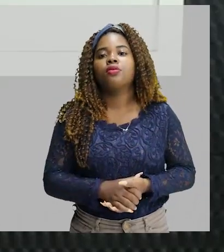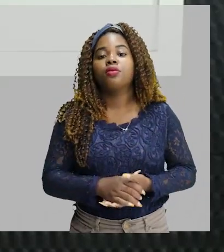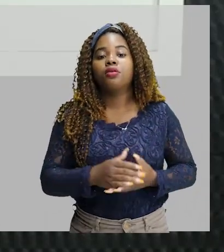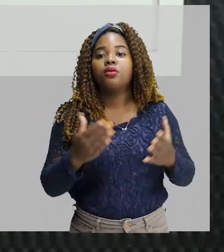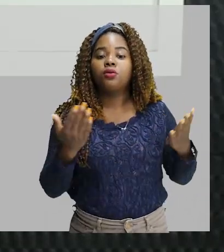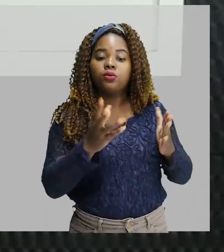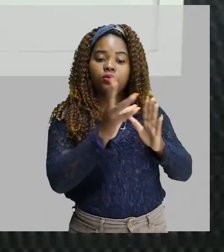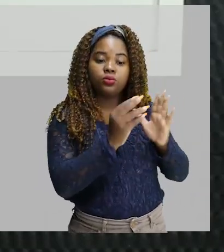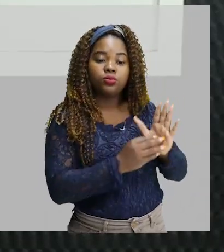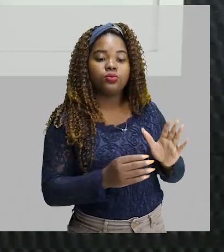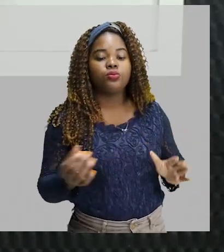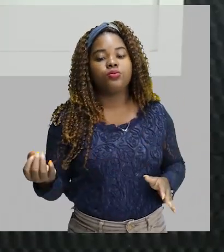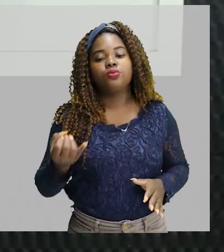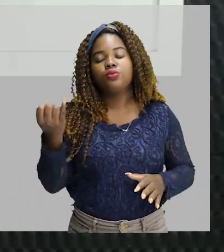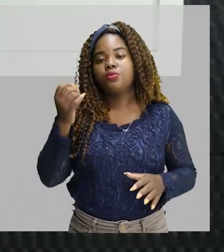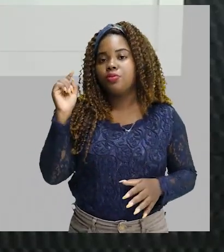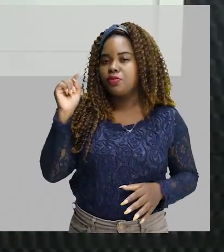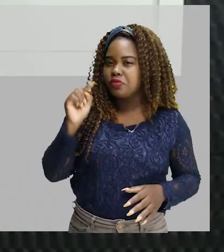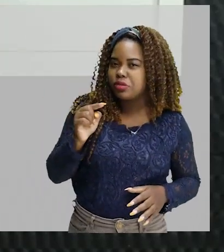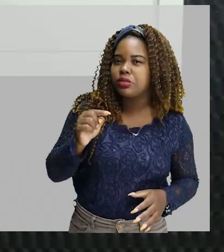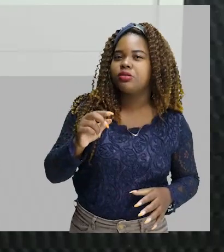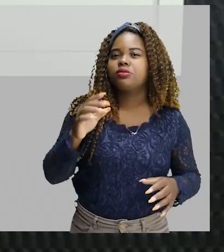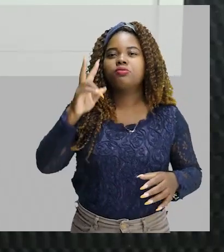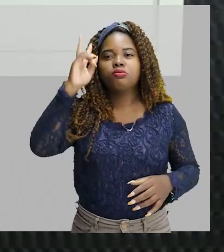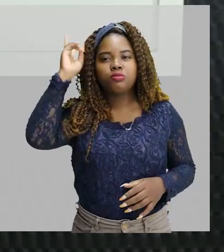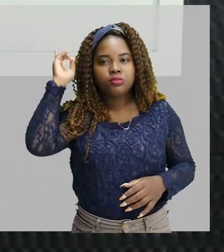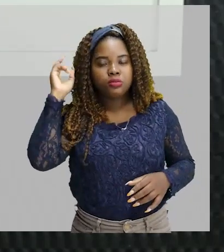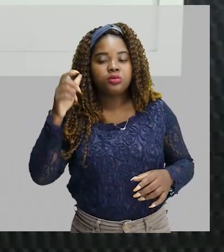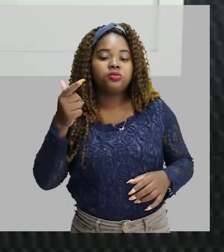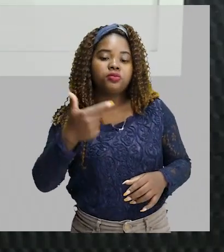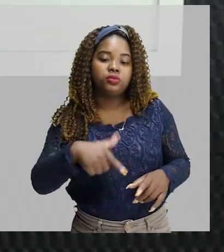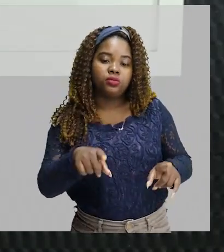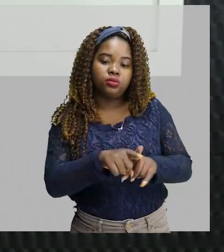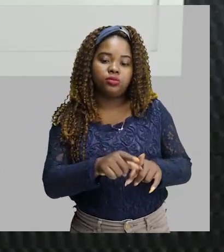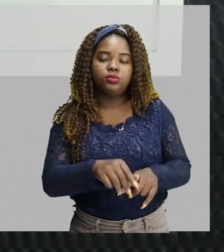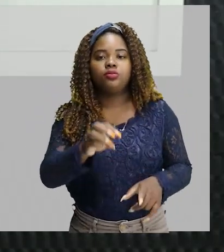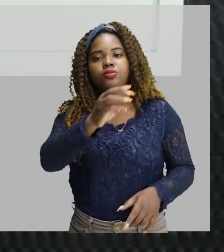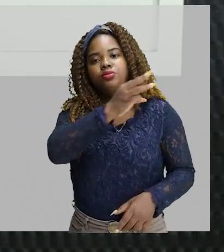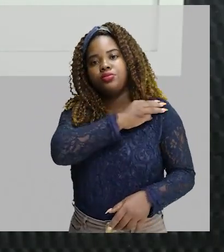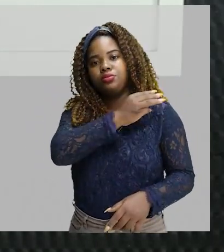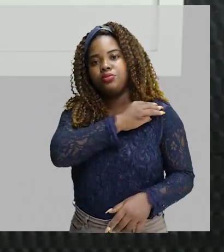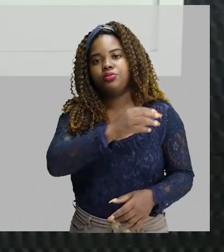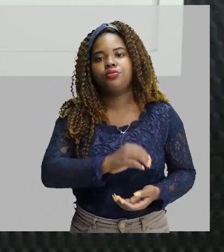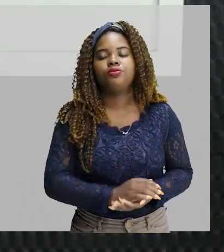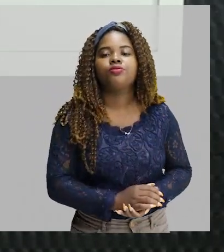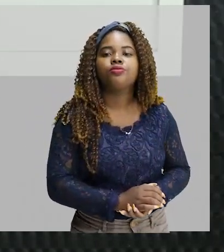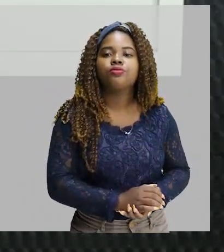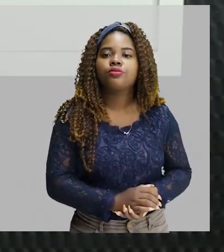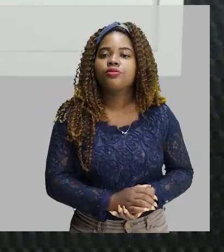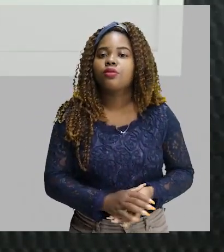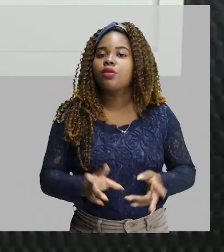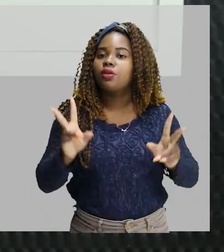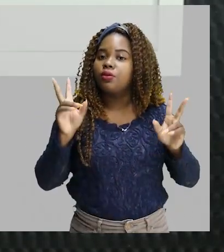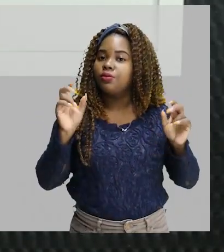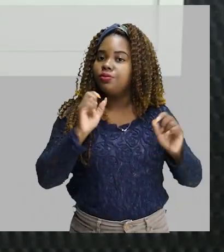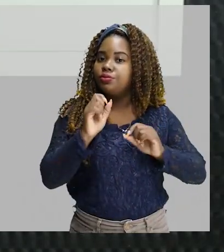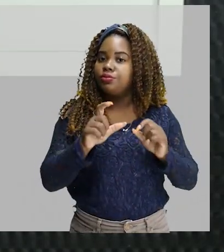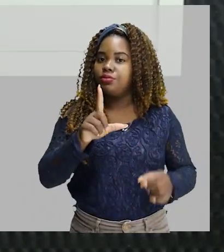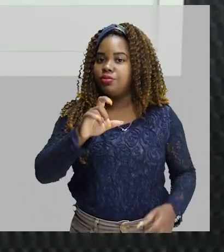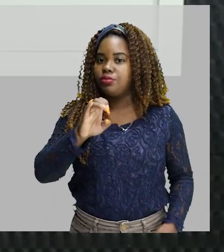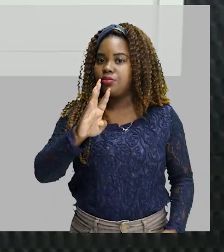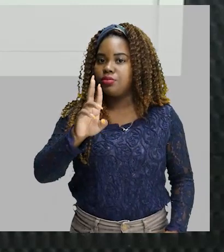fazer vestibular, para você que vai aí continuar seus estudos no ensino médio. Nós vamos falar sobre